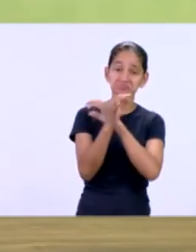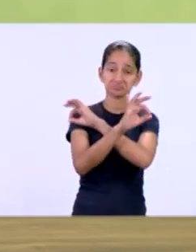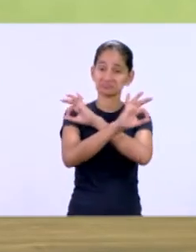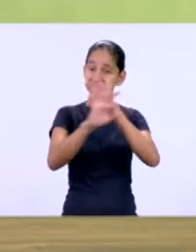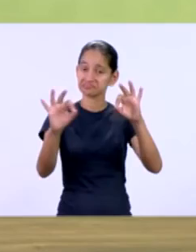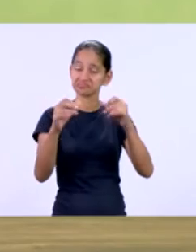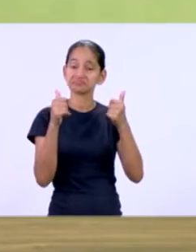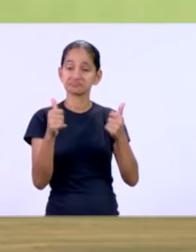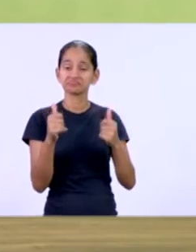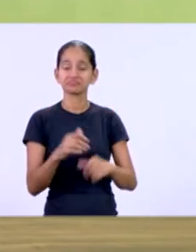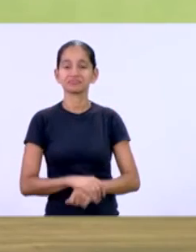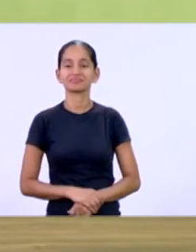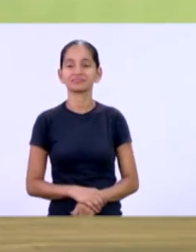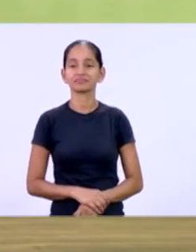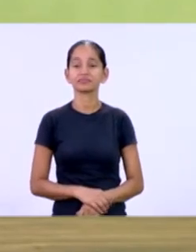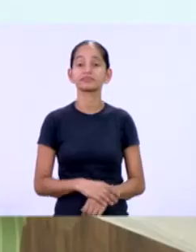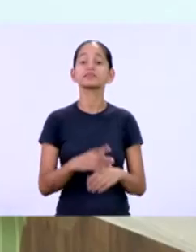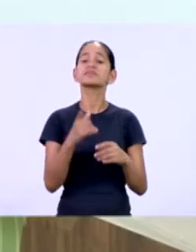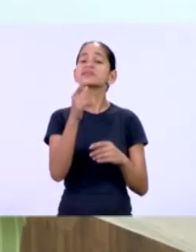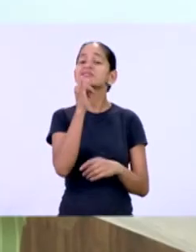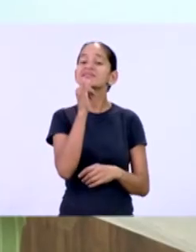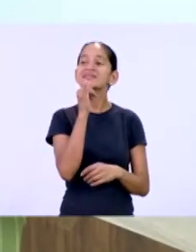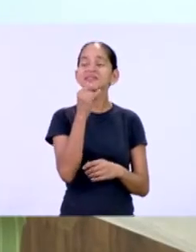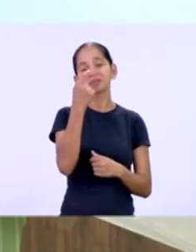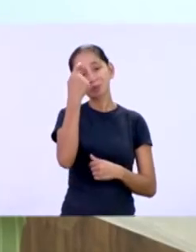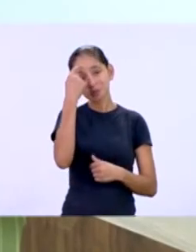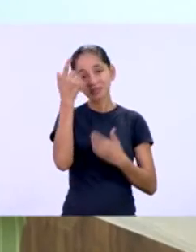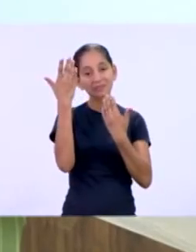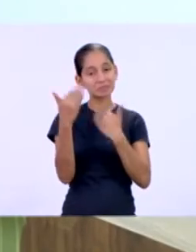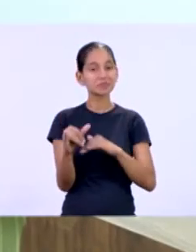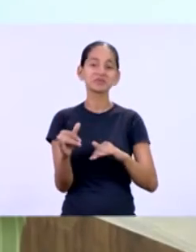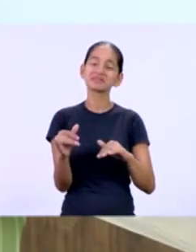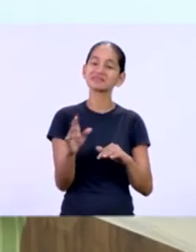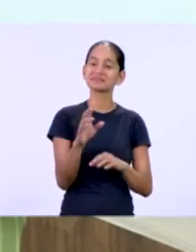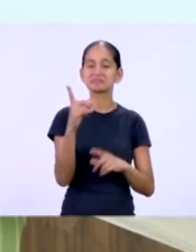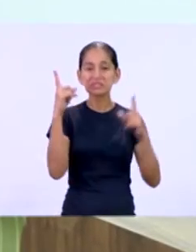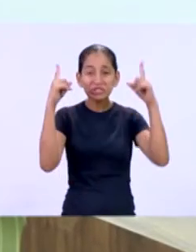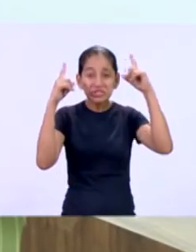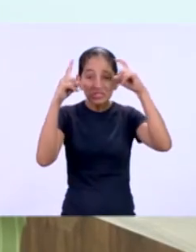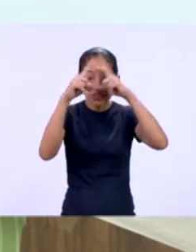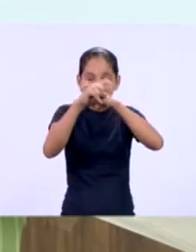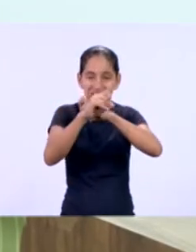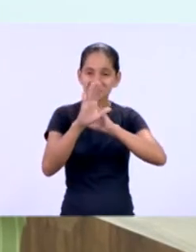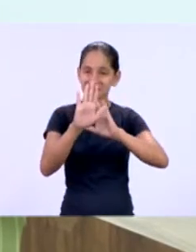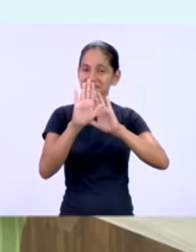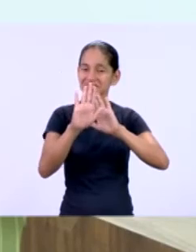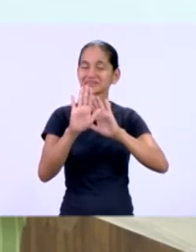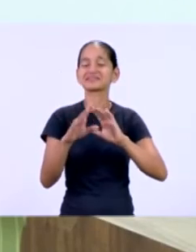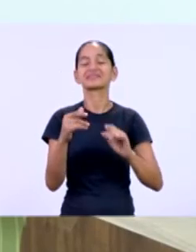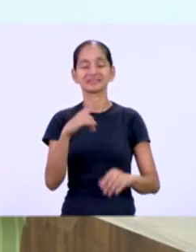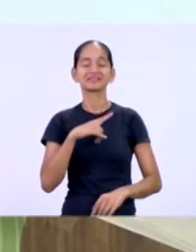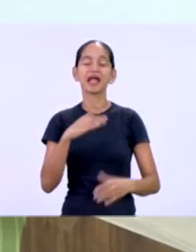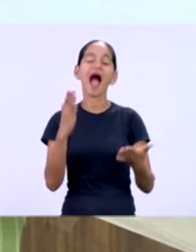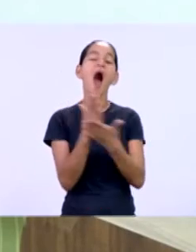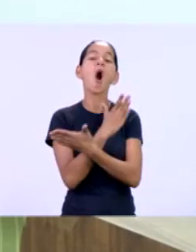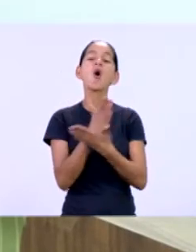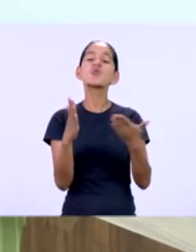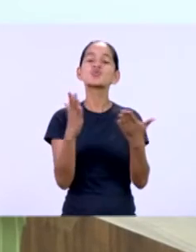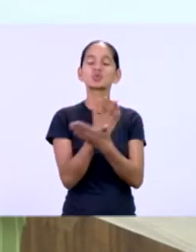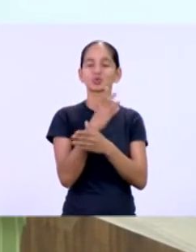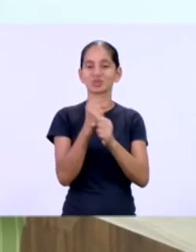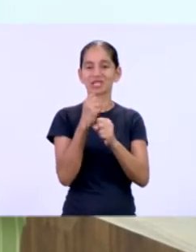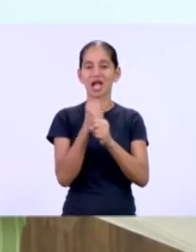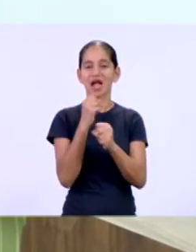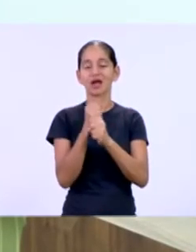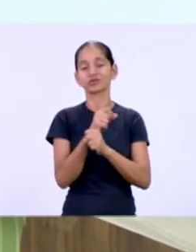mesmo. Específico. Eu incluí isso, mas achei que a prova ia ficar um pouquinho mais difícil para vocês. Mas naquele material que a gente disponibilizou tem esses cálculos, vocês podem ficar